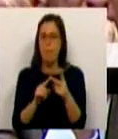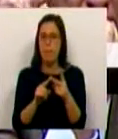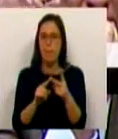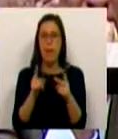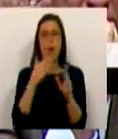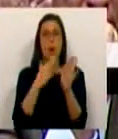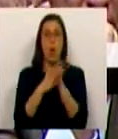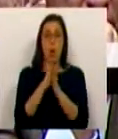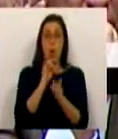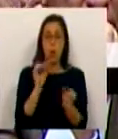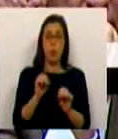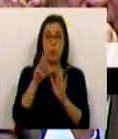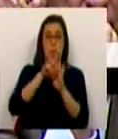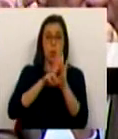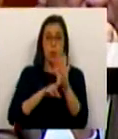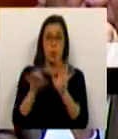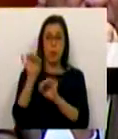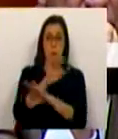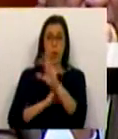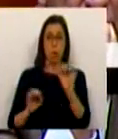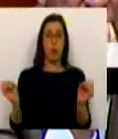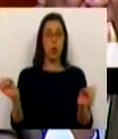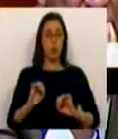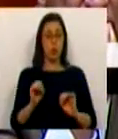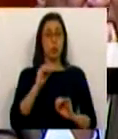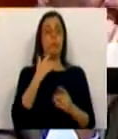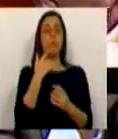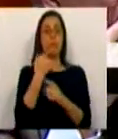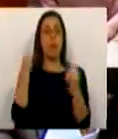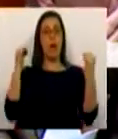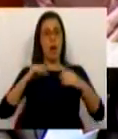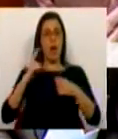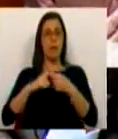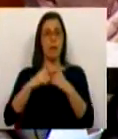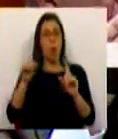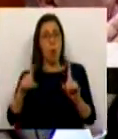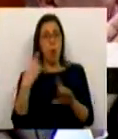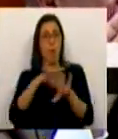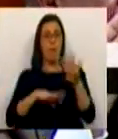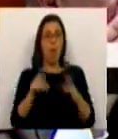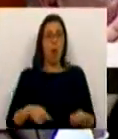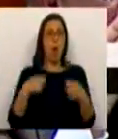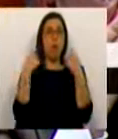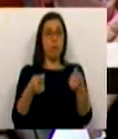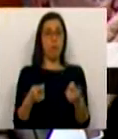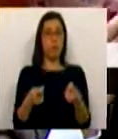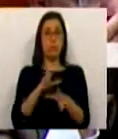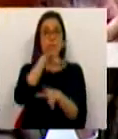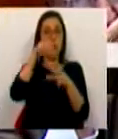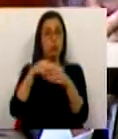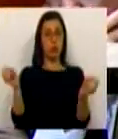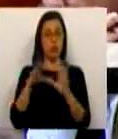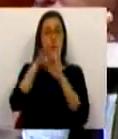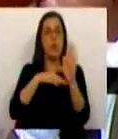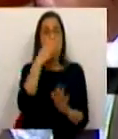não aproveitou essa oportunidade do regulamento comunitário, não permitiu no acordo de parceria que esses investimentos fossem feitos, não os incluiu nos